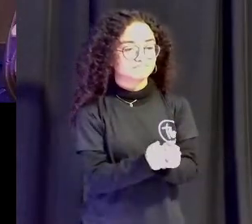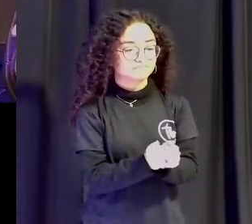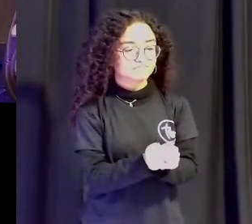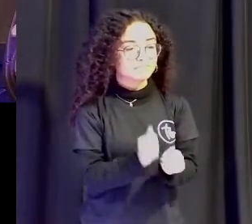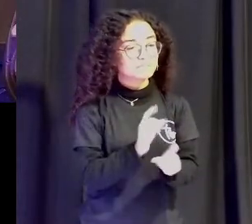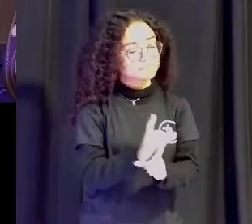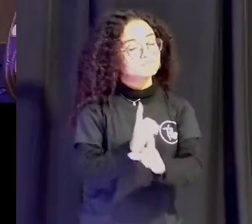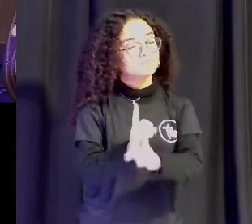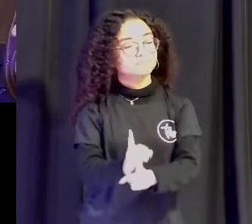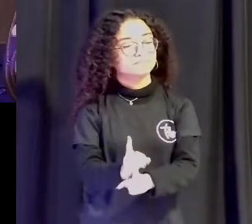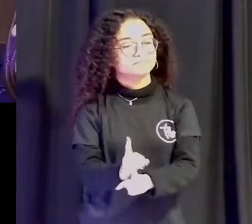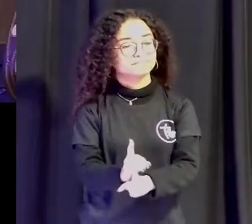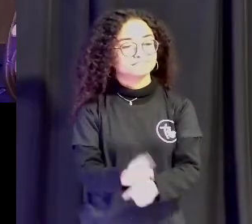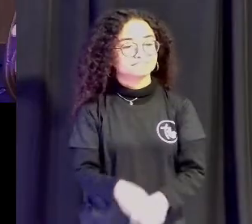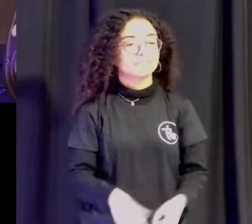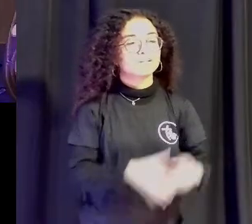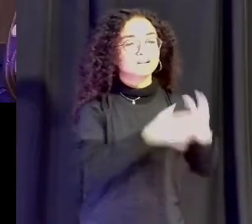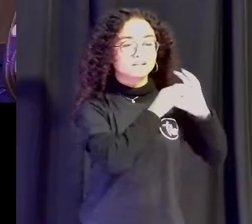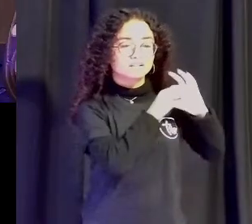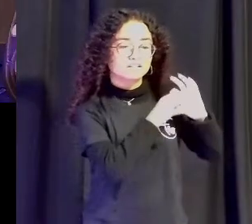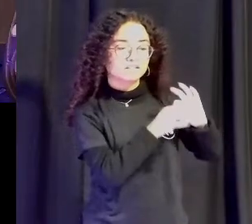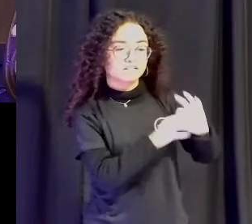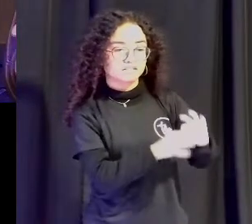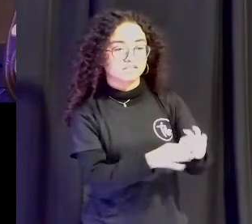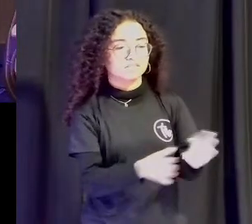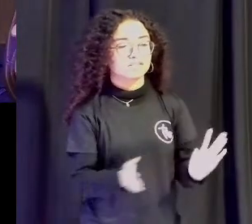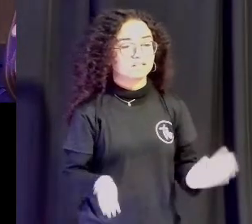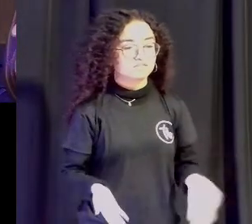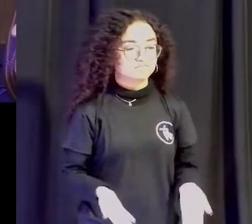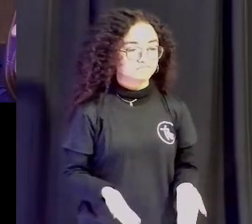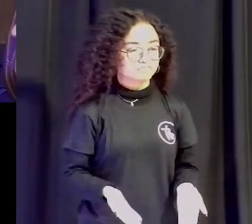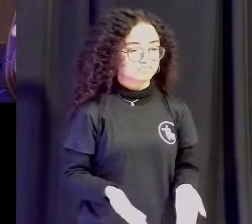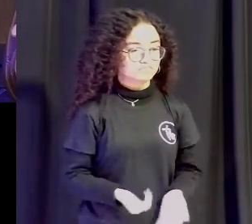E é nesse contexto que nós estamos.